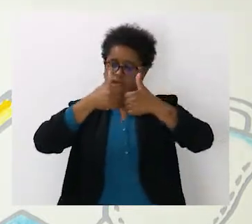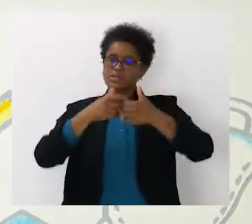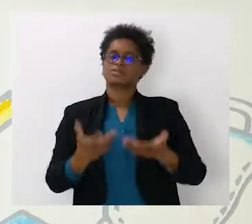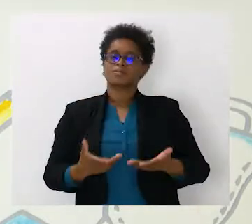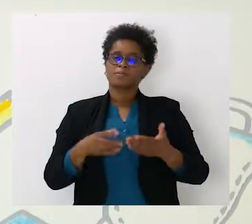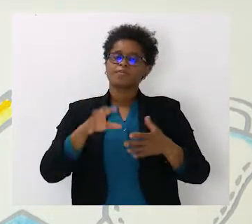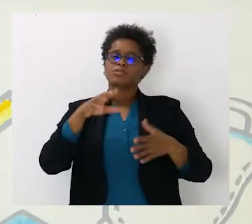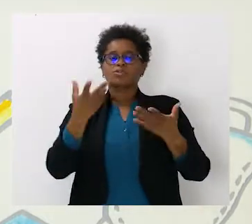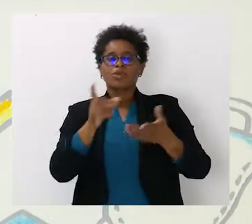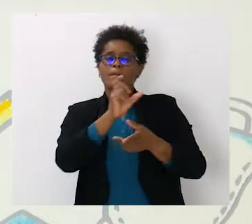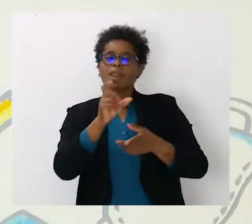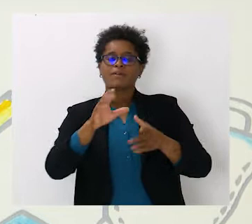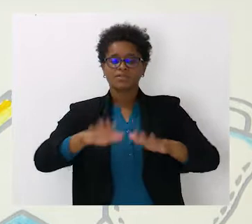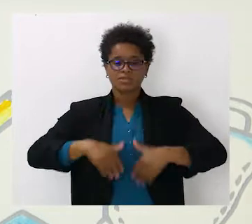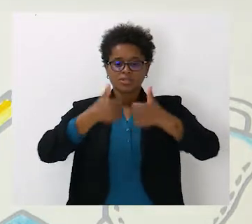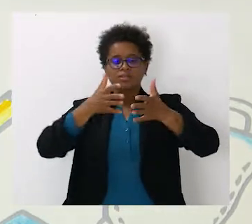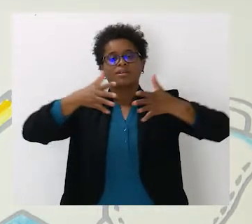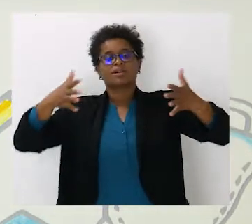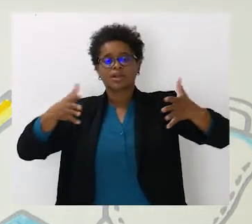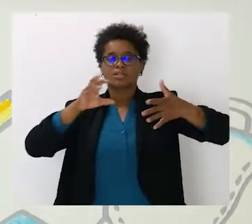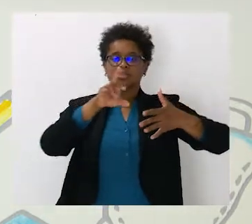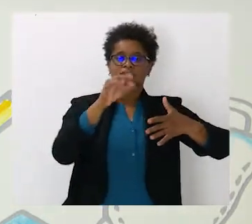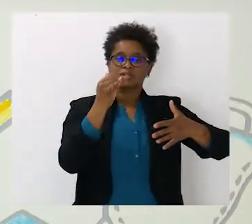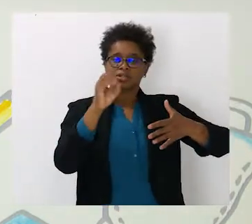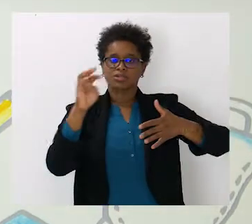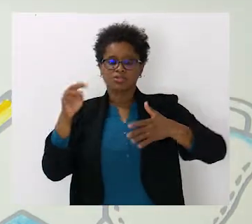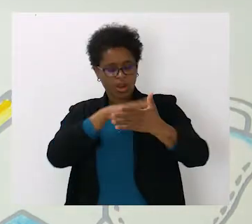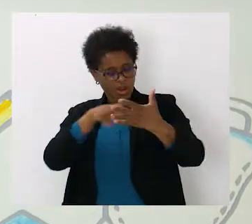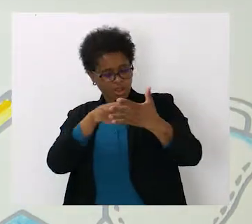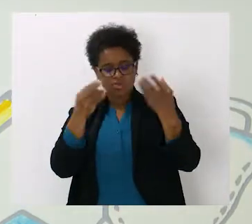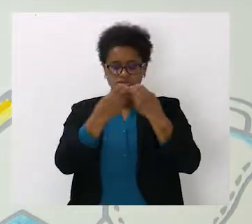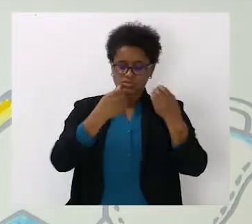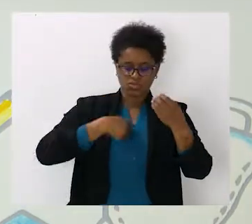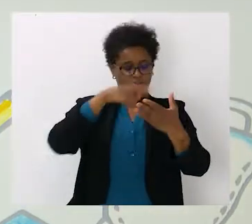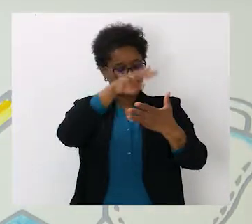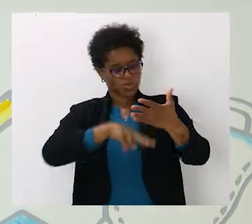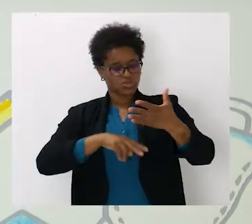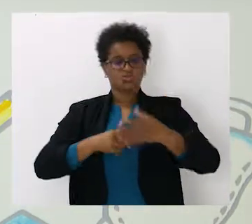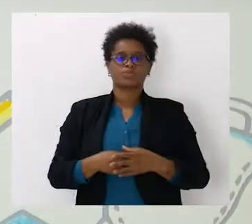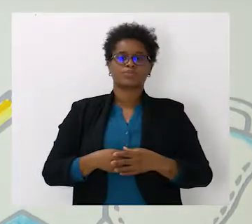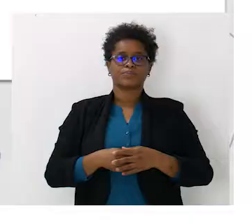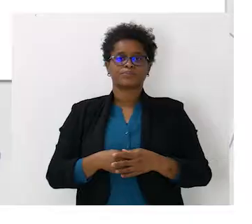termo civilizações dos grandes rios. Leiam comigo o texto.